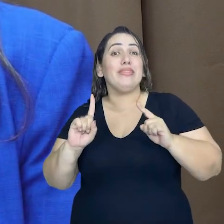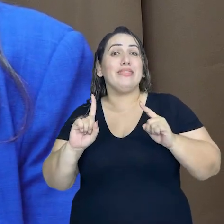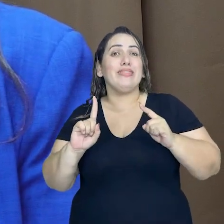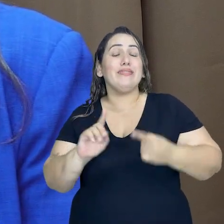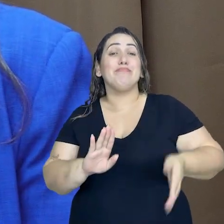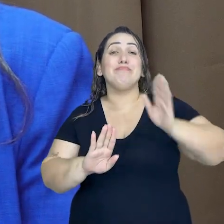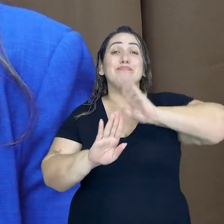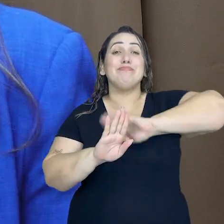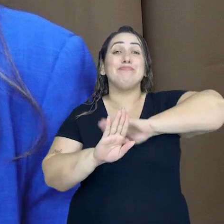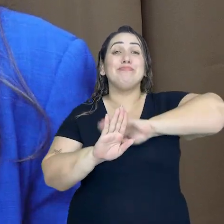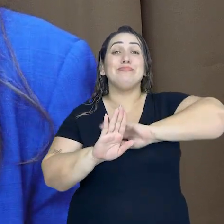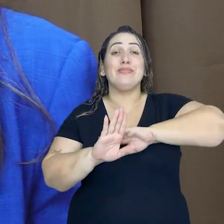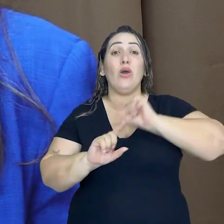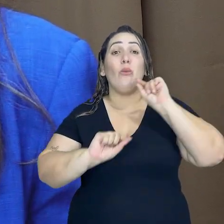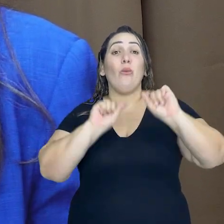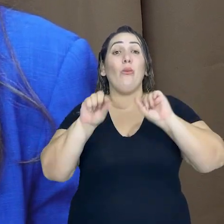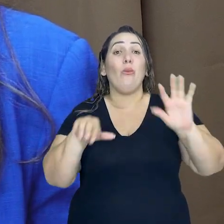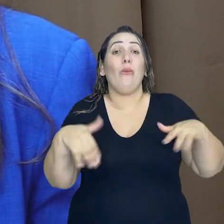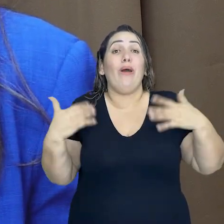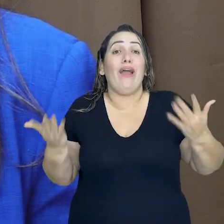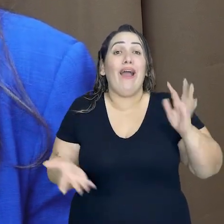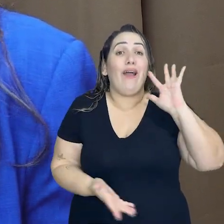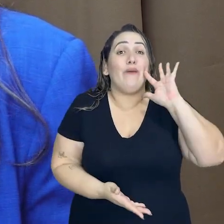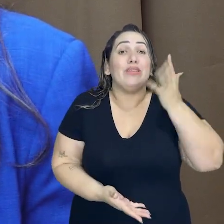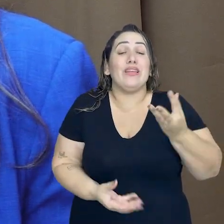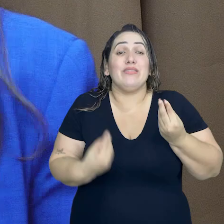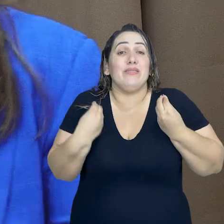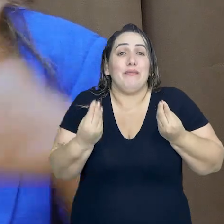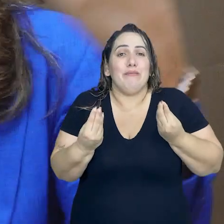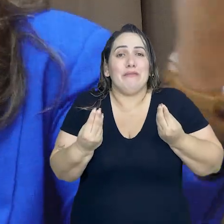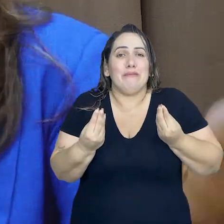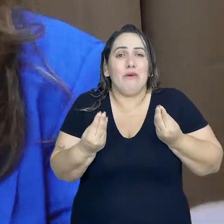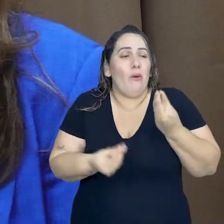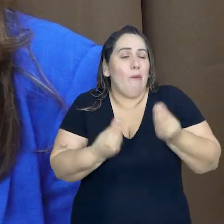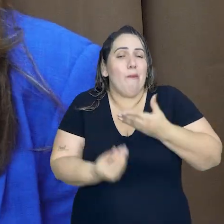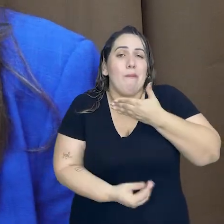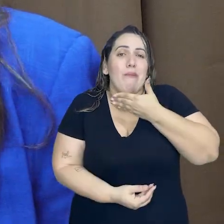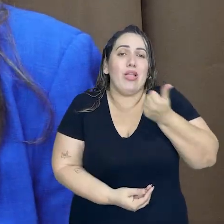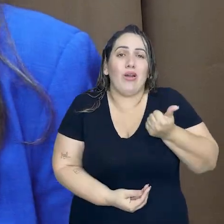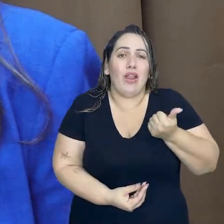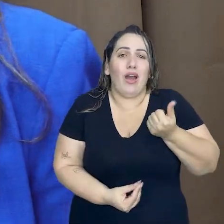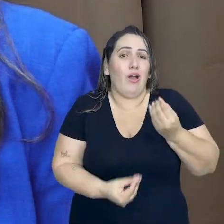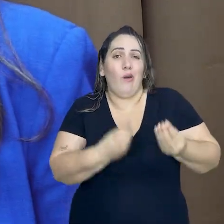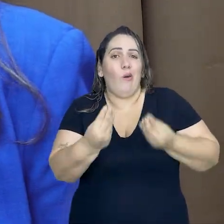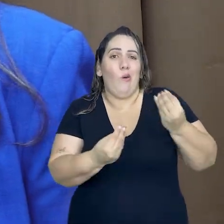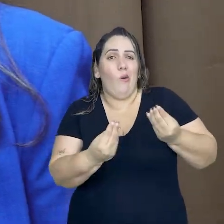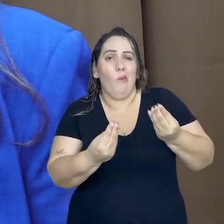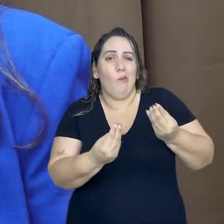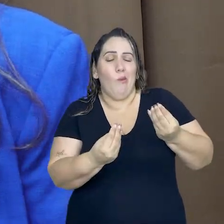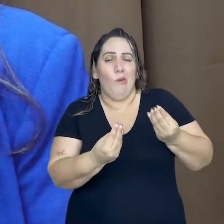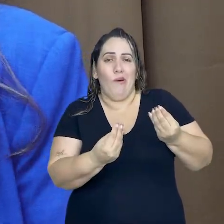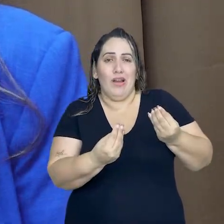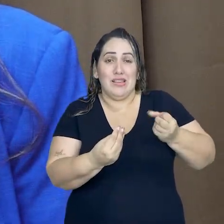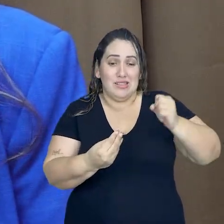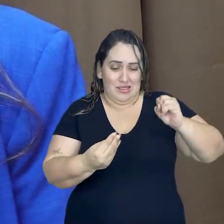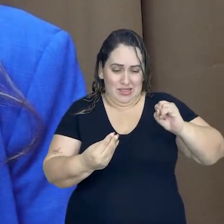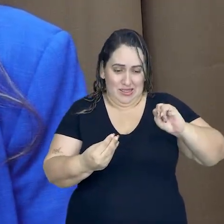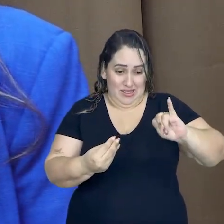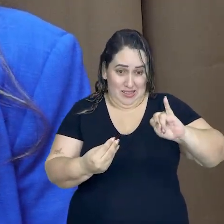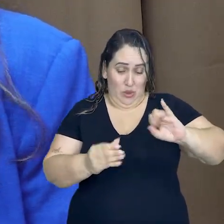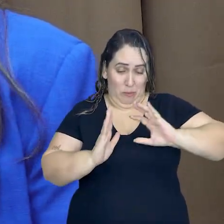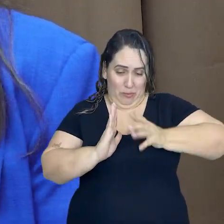Segundo o novo Código Eleitoral, do que adianta? Né? Do que adianta se ele se auto-anistia? É verdade. Então, assim, é um